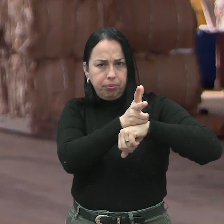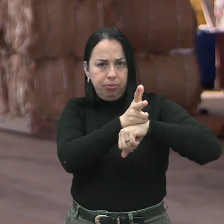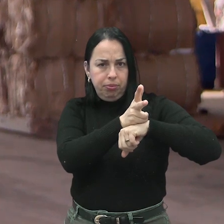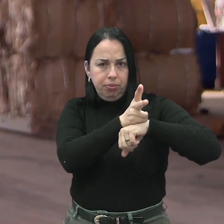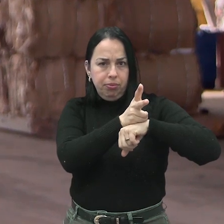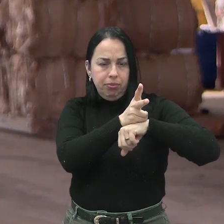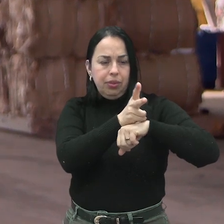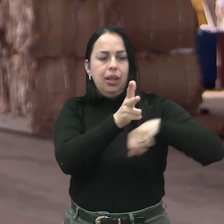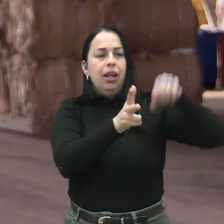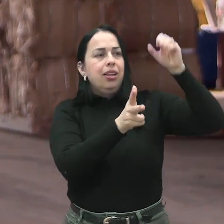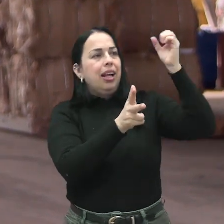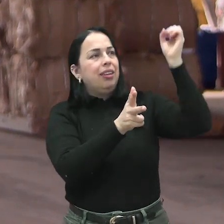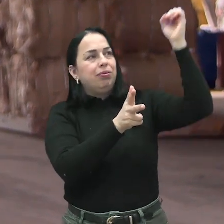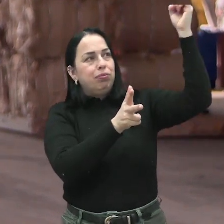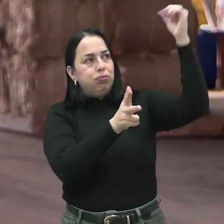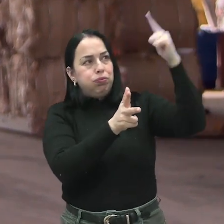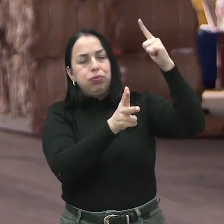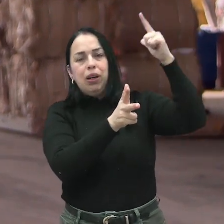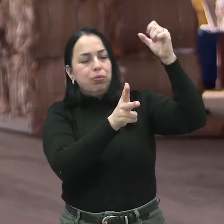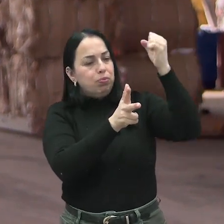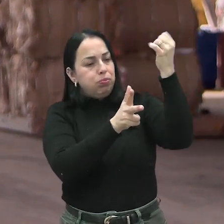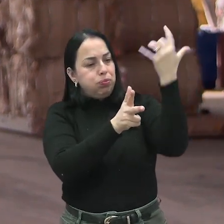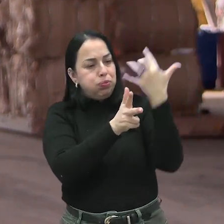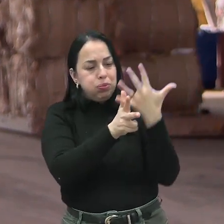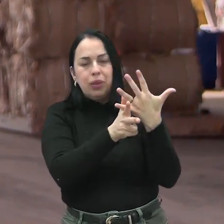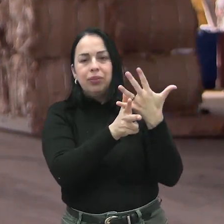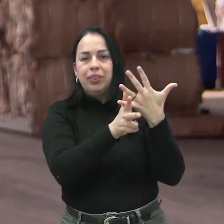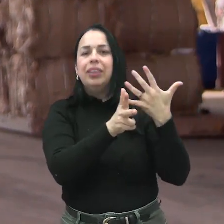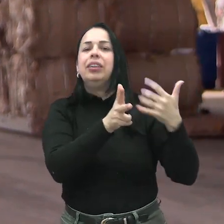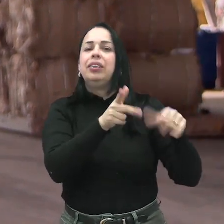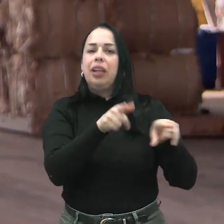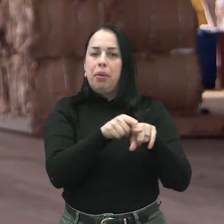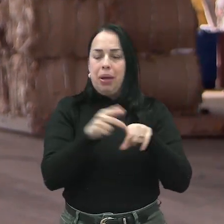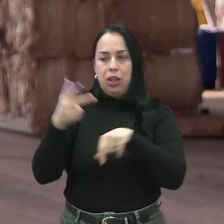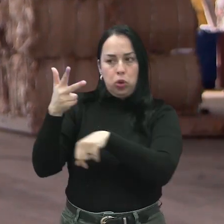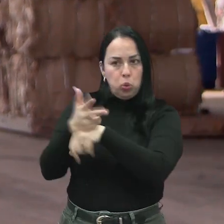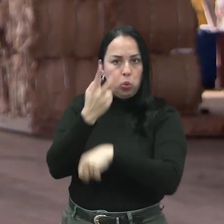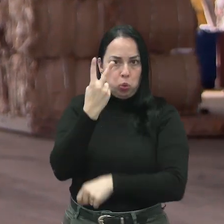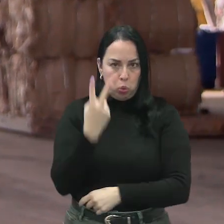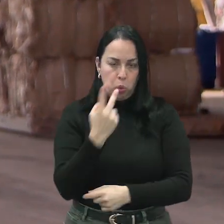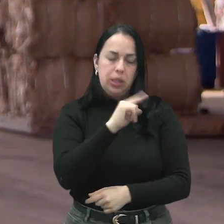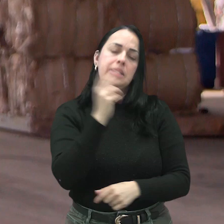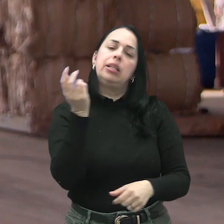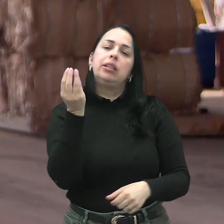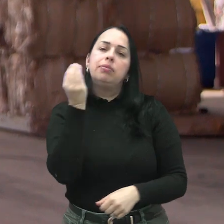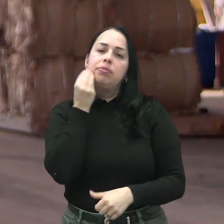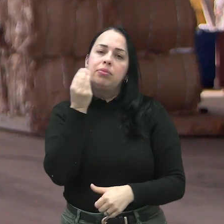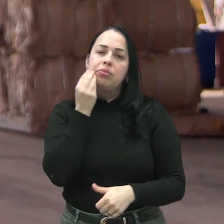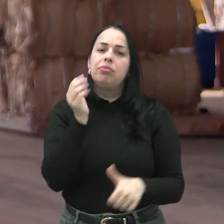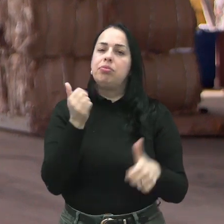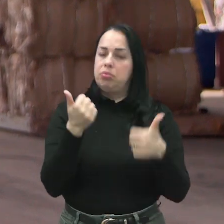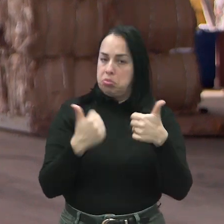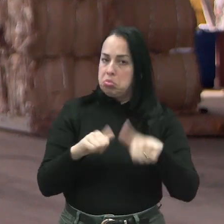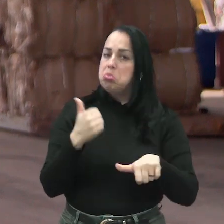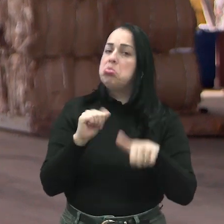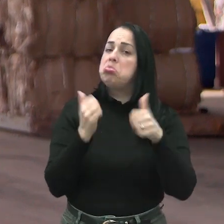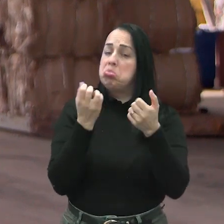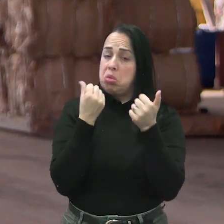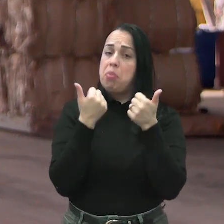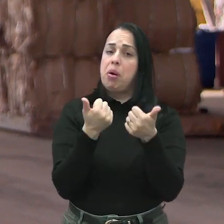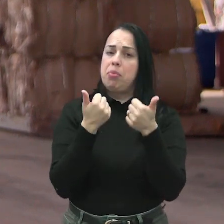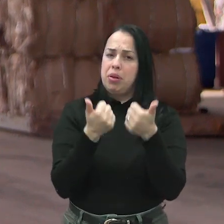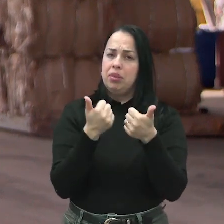é alimentada por energia solar com placa fotovoltaica. Instalamos 2 câmaras como teste. Está sendo